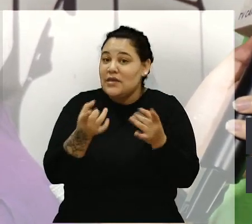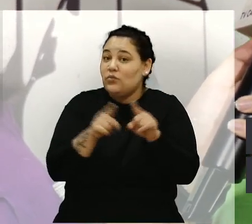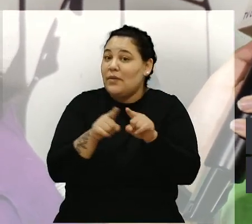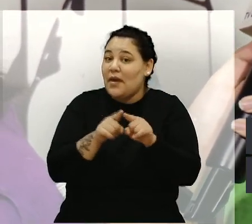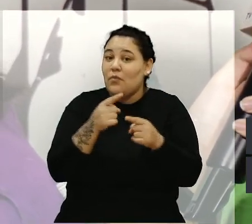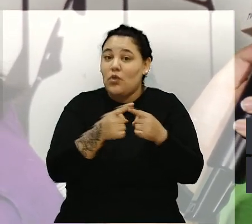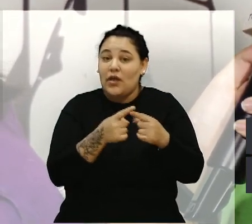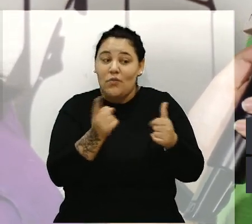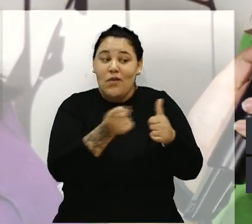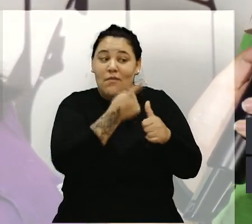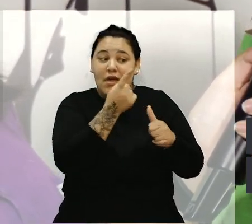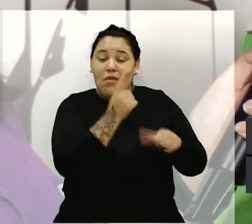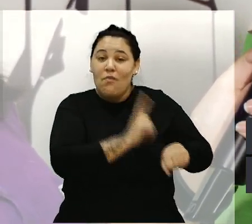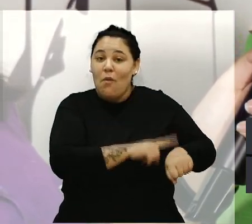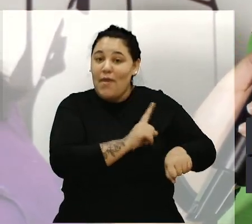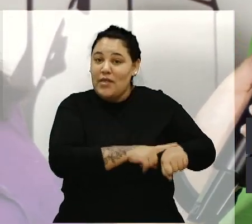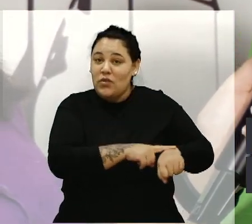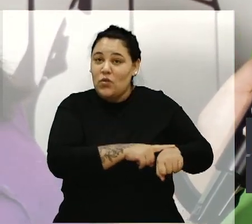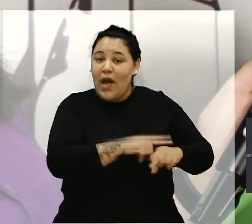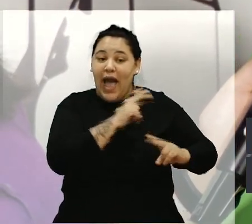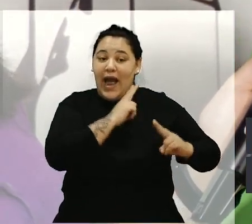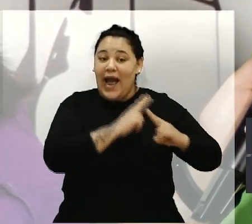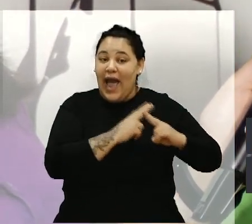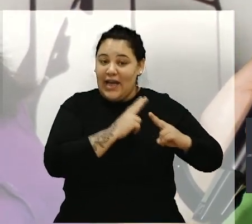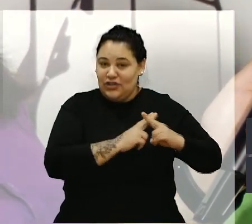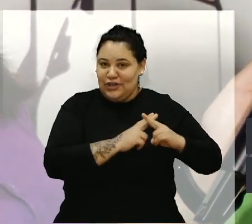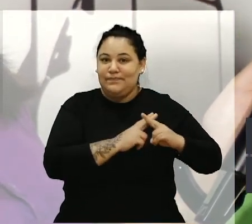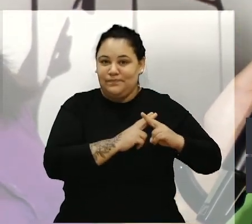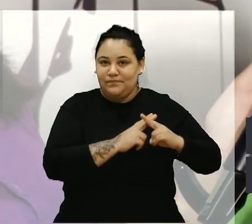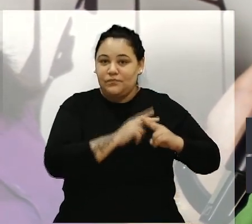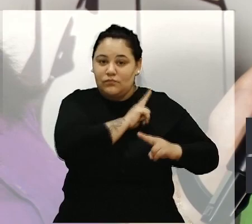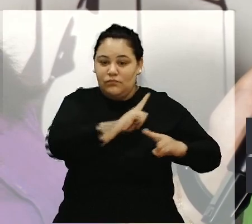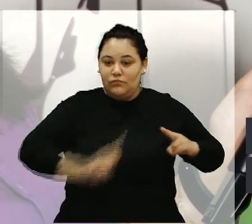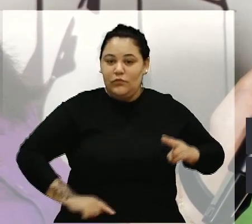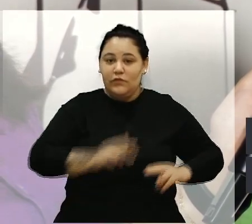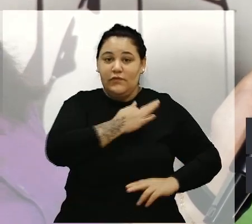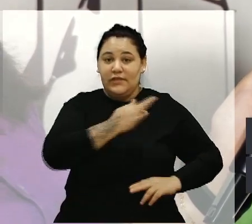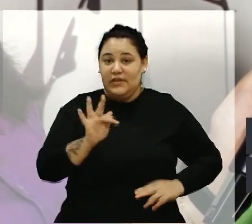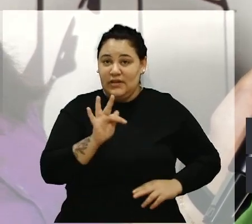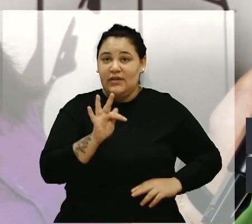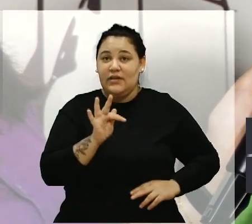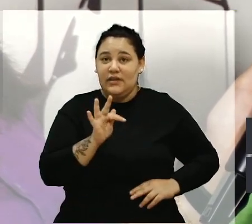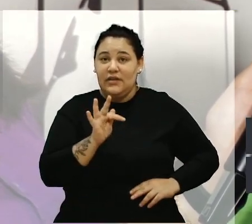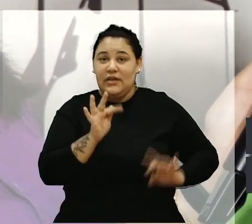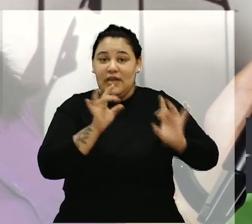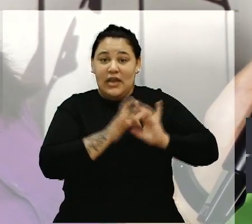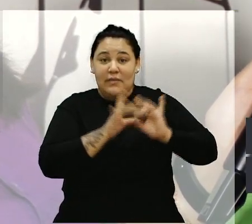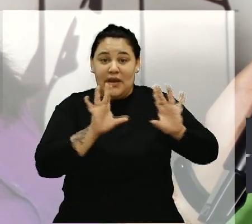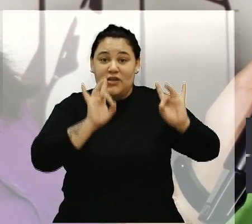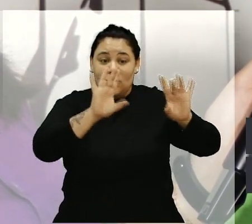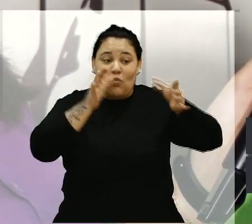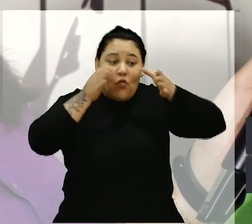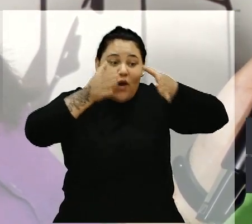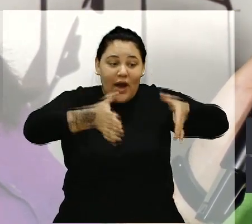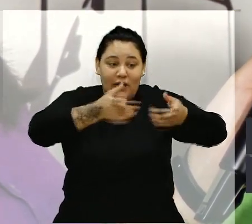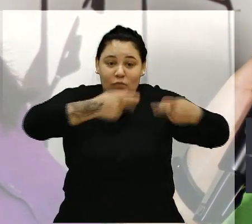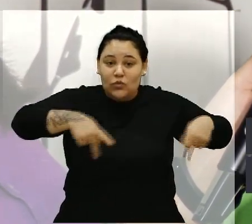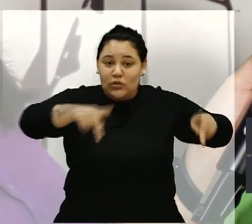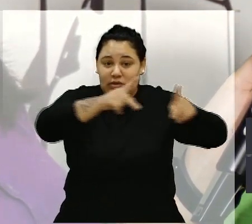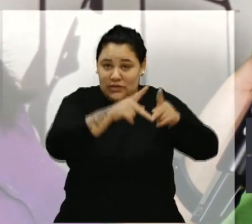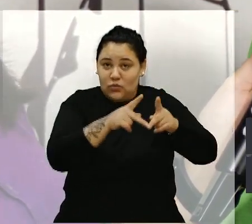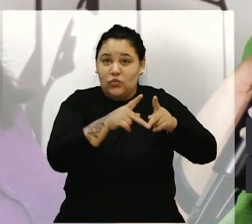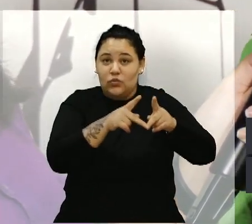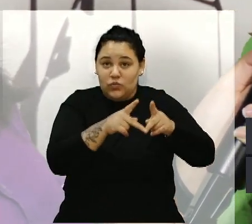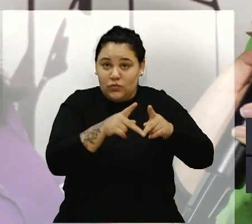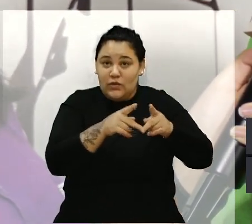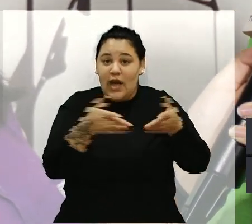momento, a Caixa, o governo federal, ia liberar para as pessoas atingidas pela enchente, mas agora é para toda a